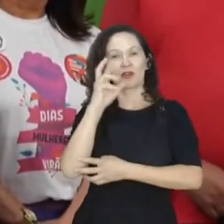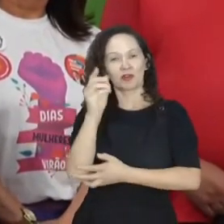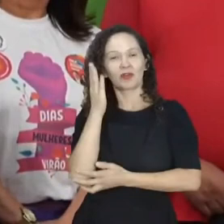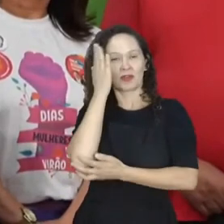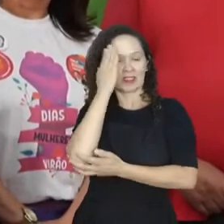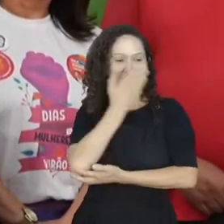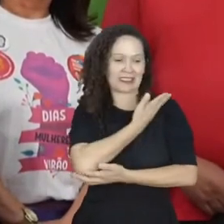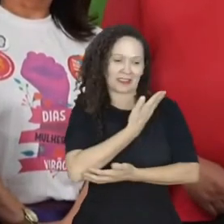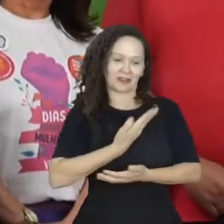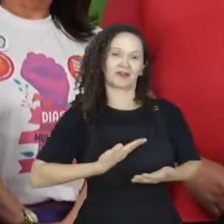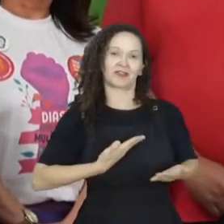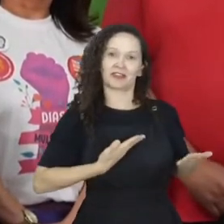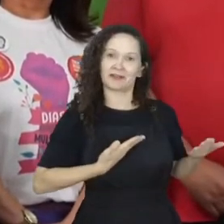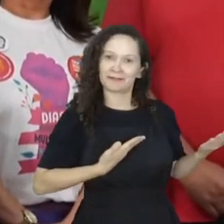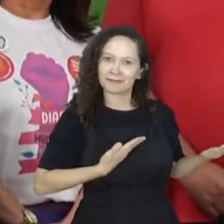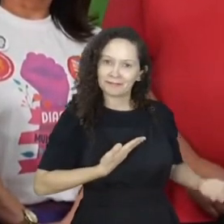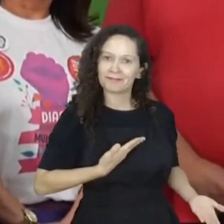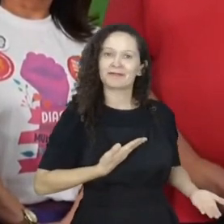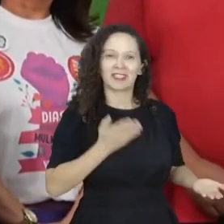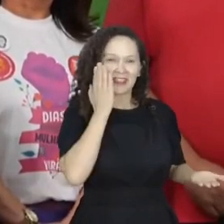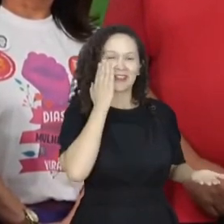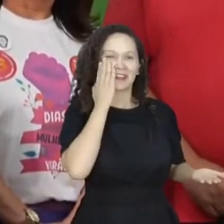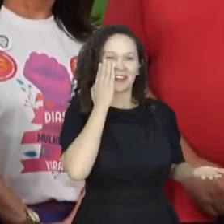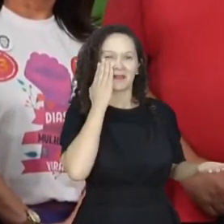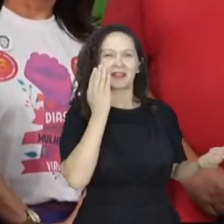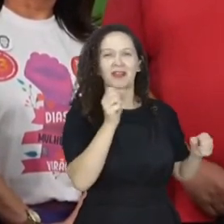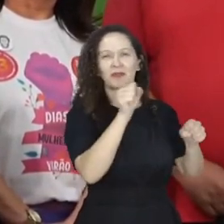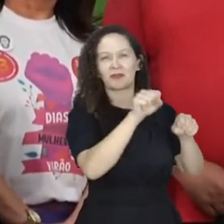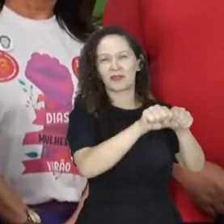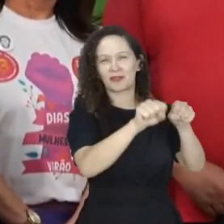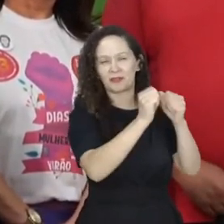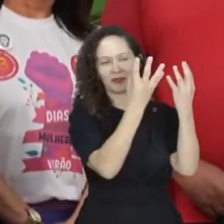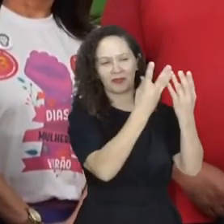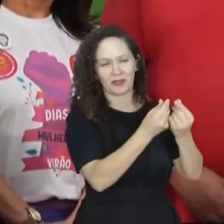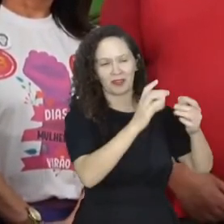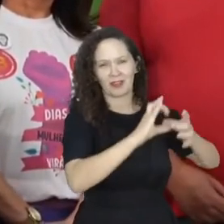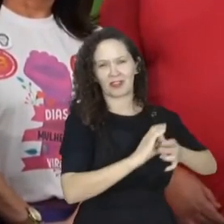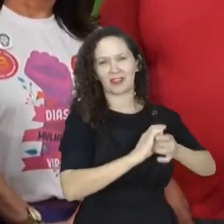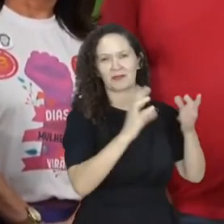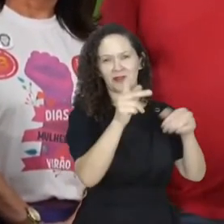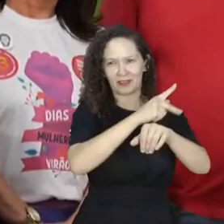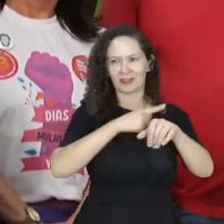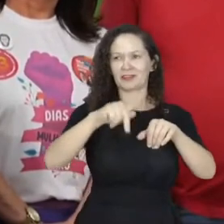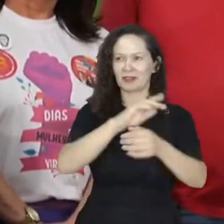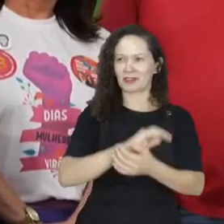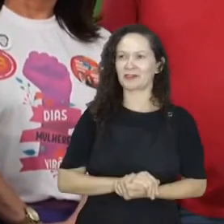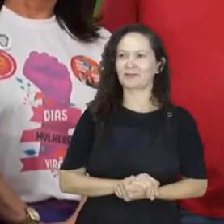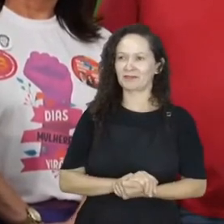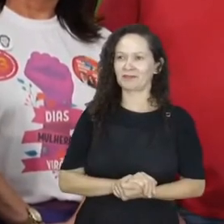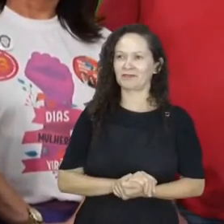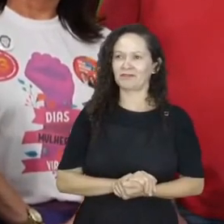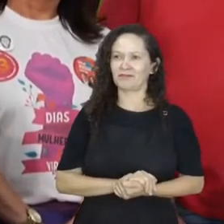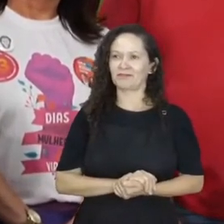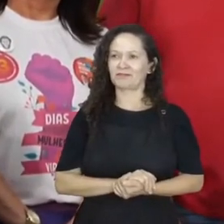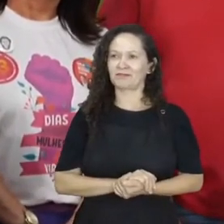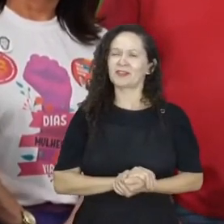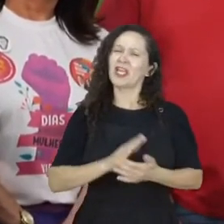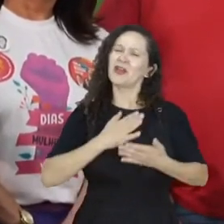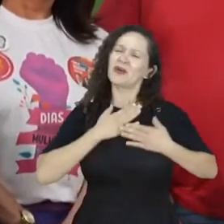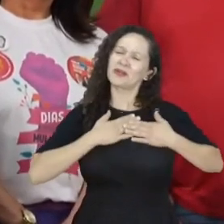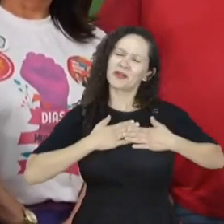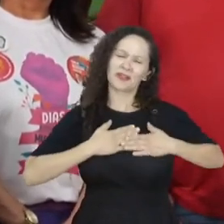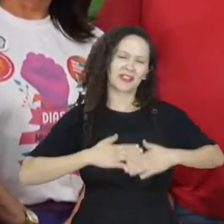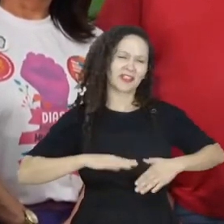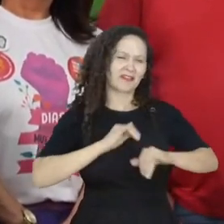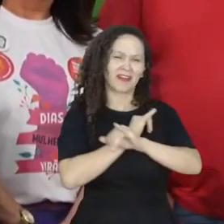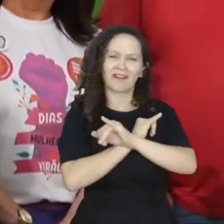reconstruir a democracia no nosso país. pode olhar no meu semblante, eu estou muito tranquilo. E